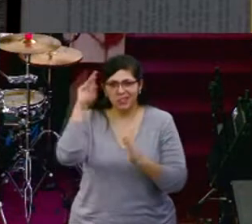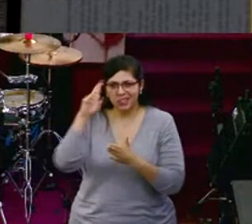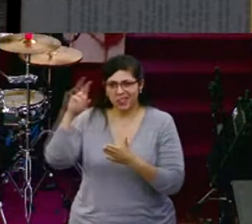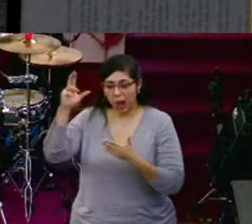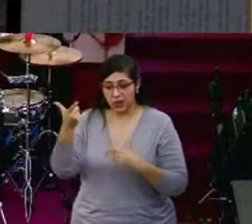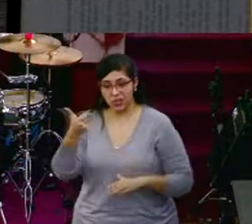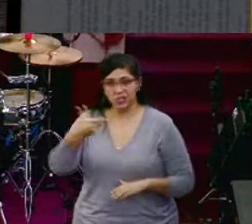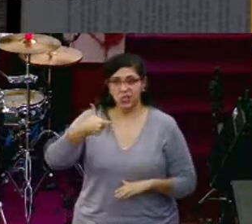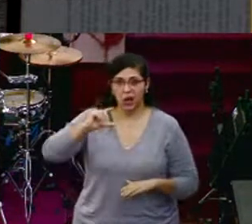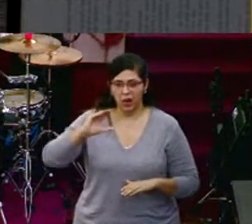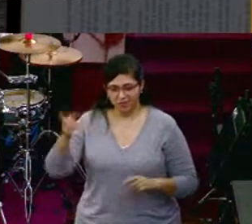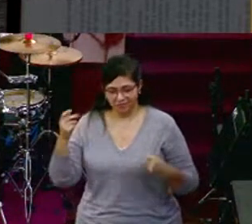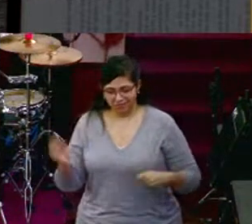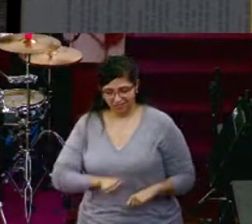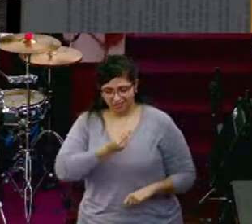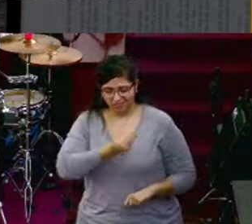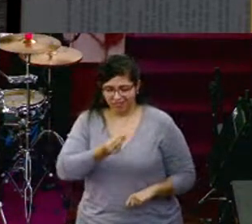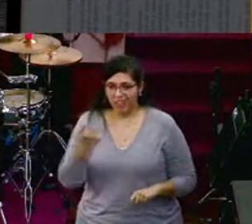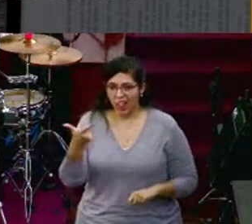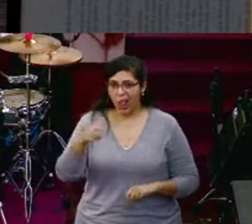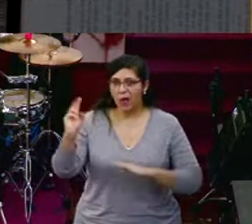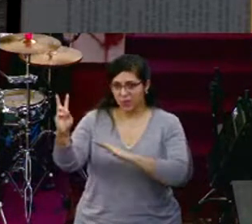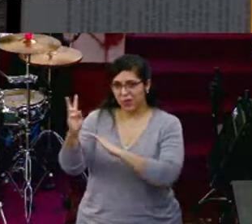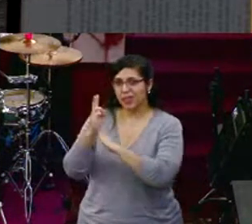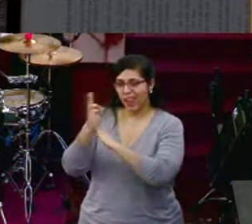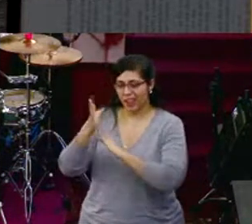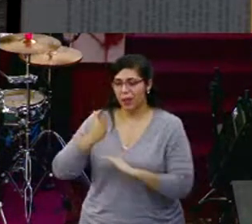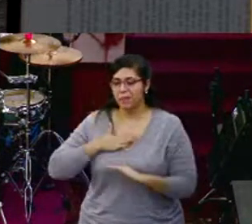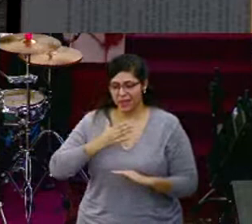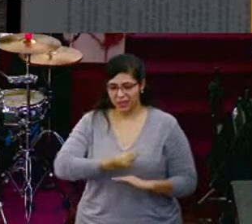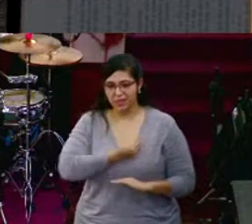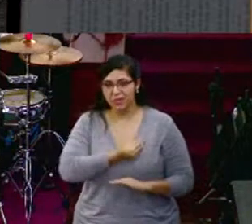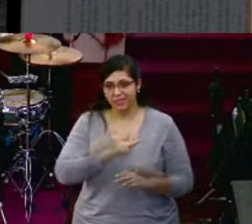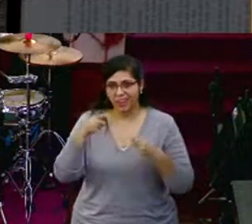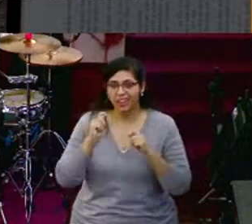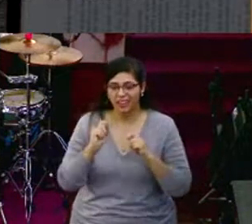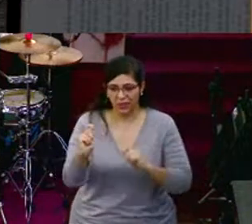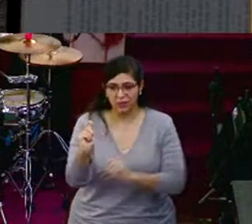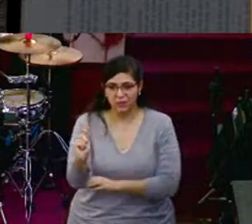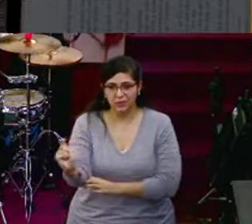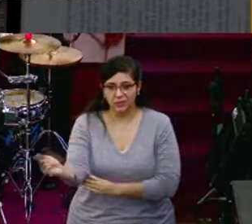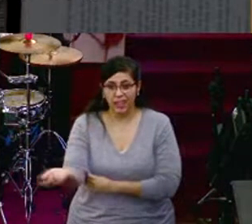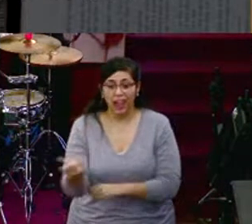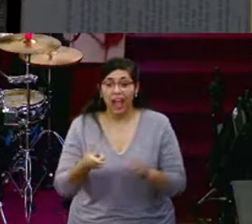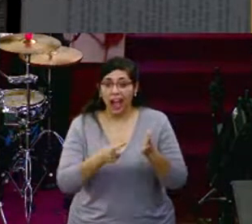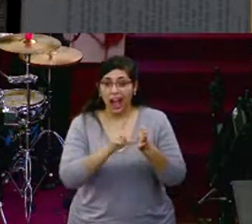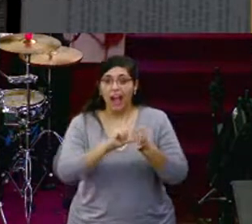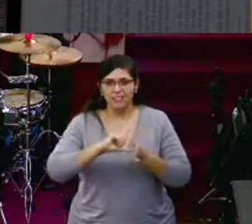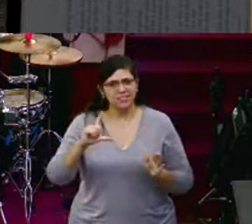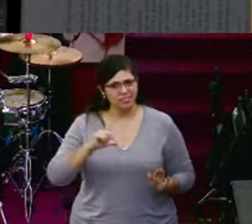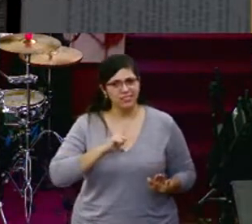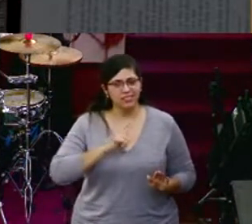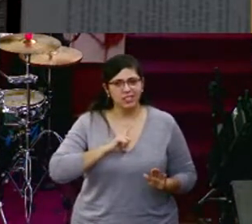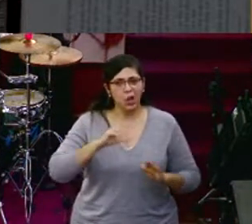renovar hastes a meu favor o vosso cuidado o qual também já tinha isso antes mas vou